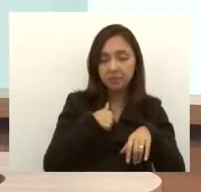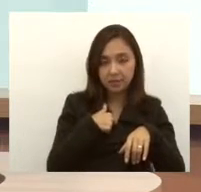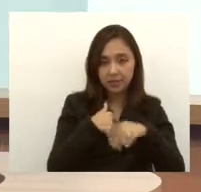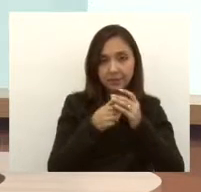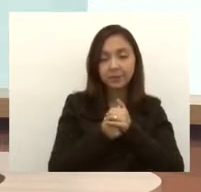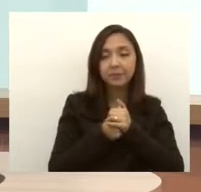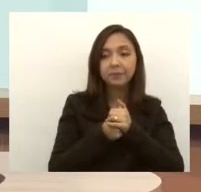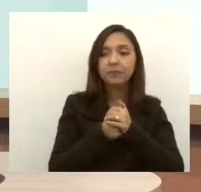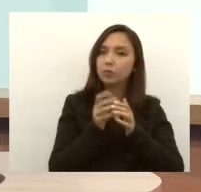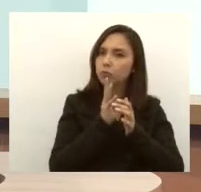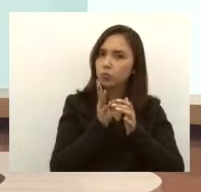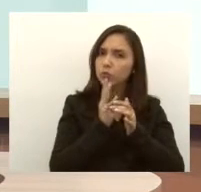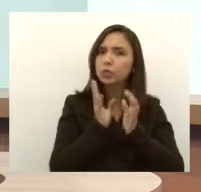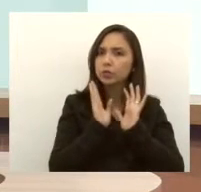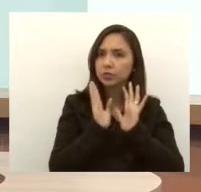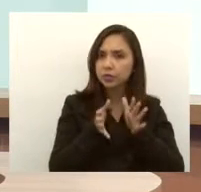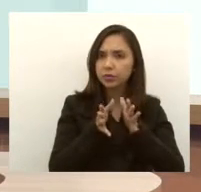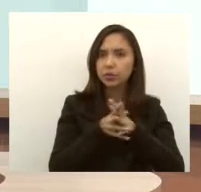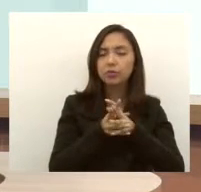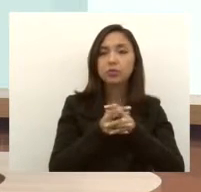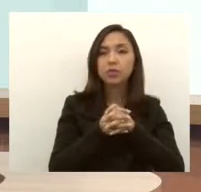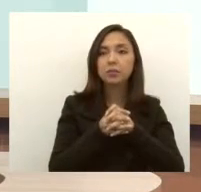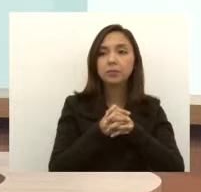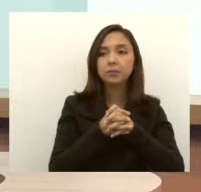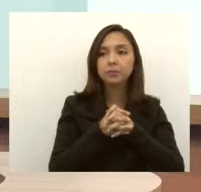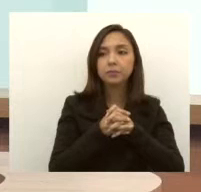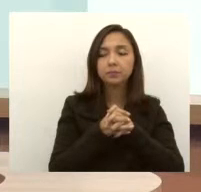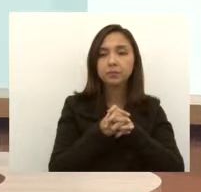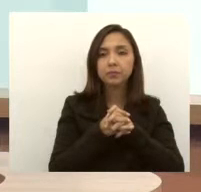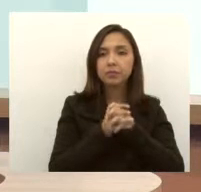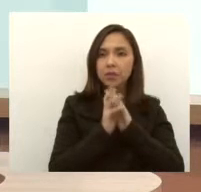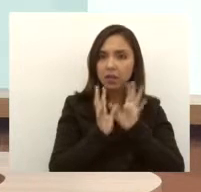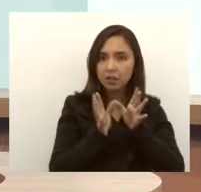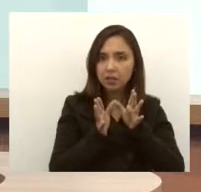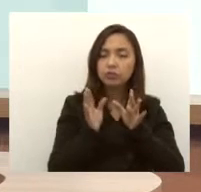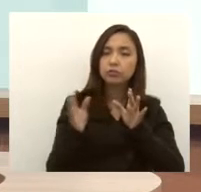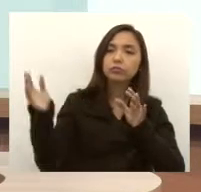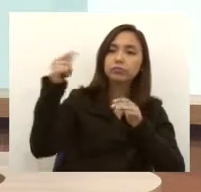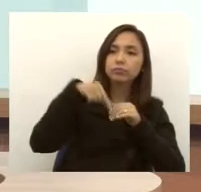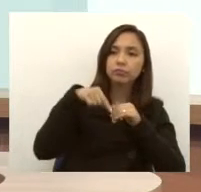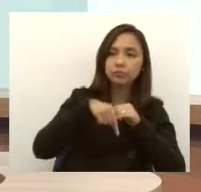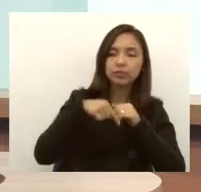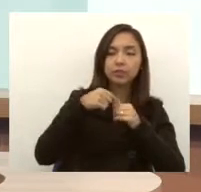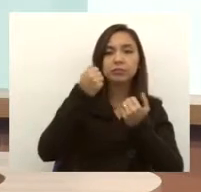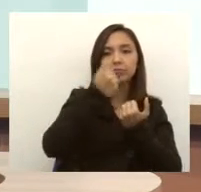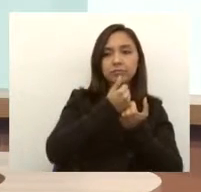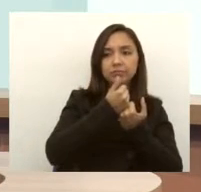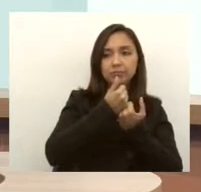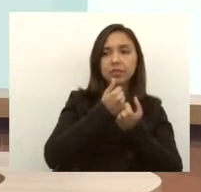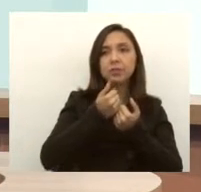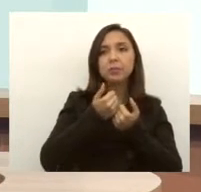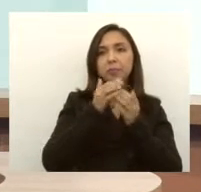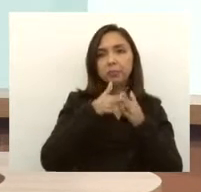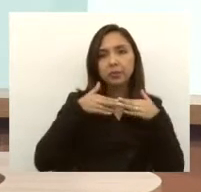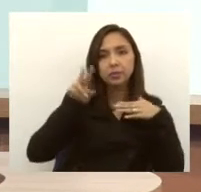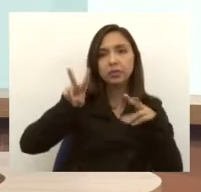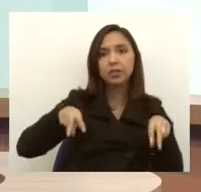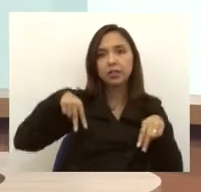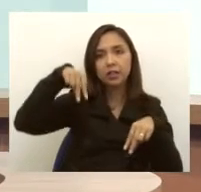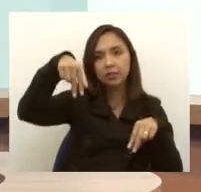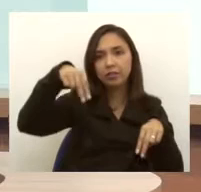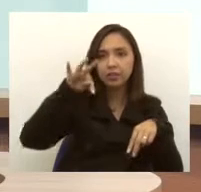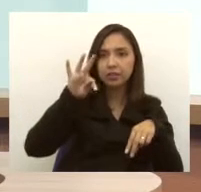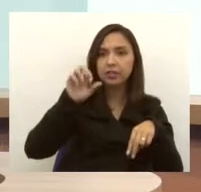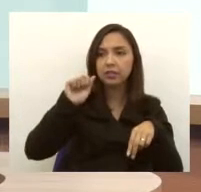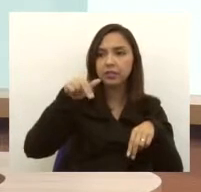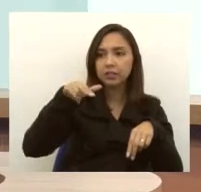conheceu, que era o sonho de ver tomando posse aqui. Queria agradecer, pedir para levantar a Tânia, que é